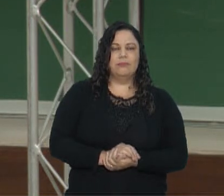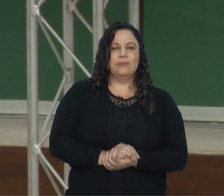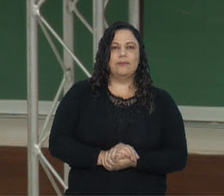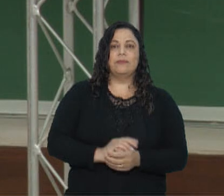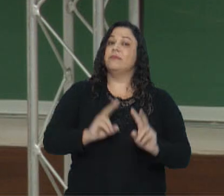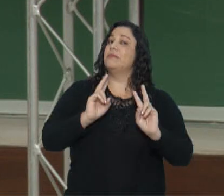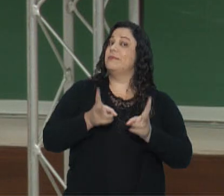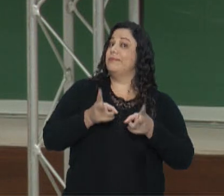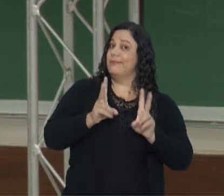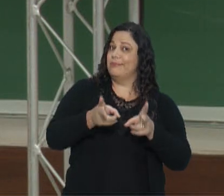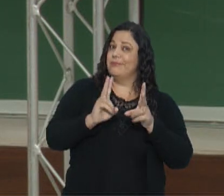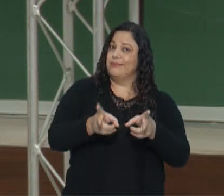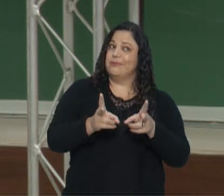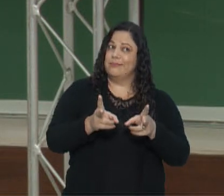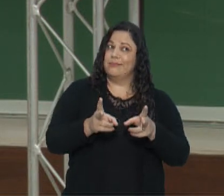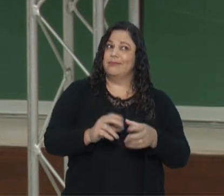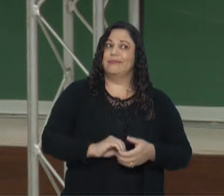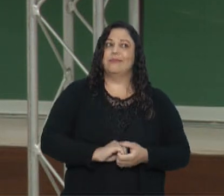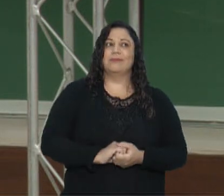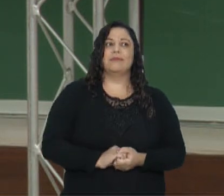Continuando lá.